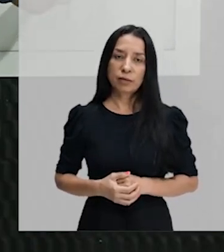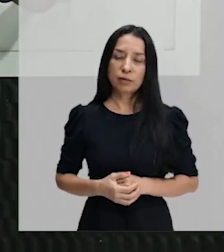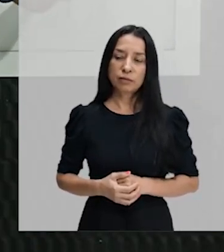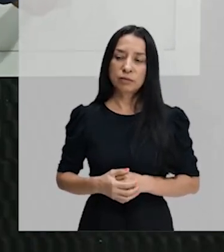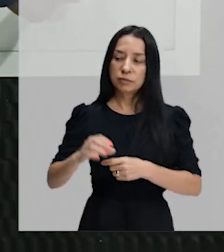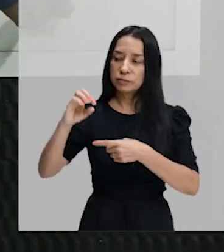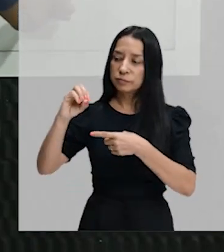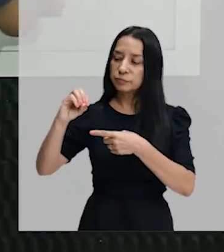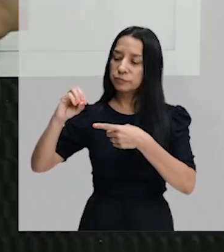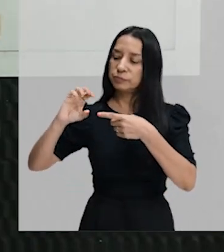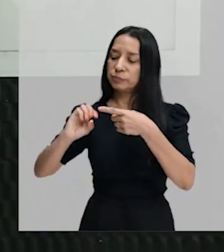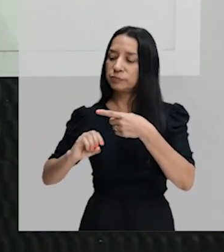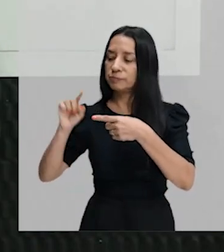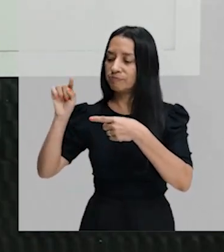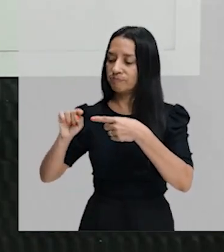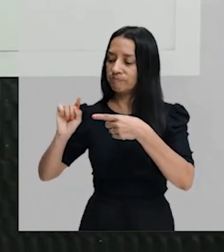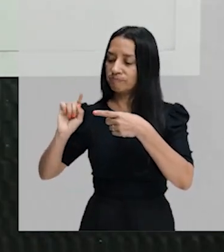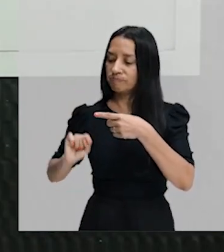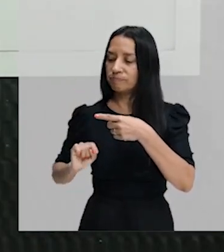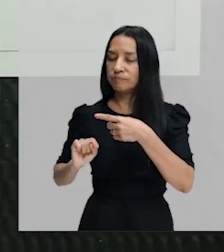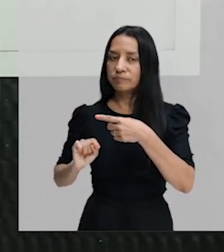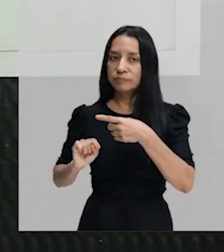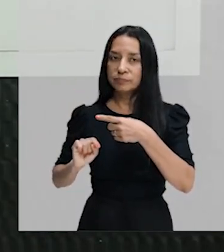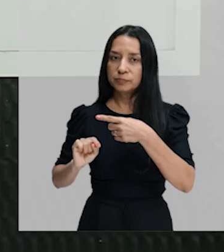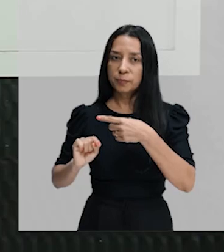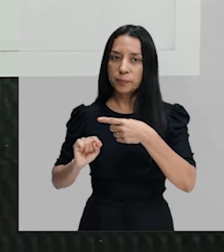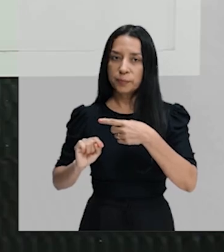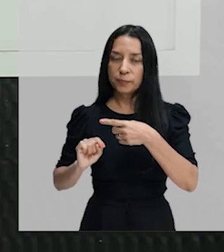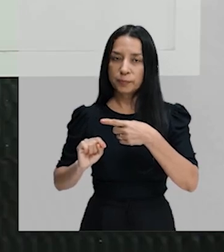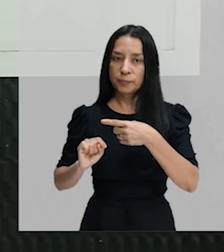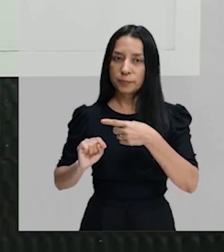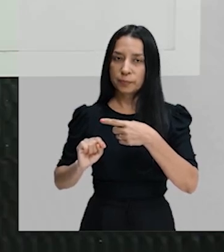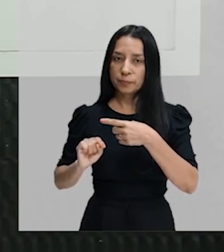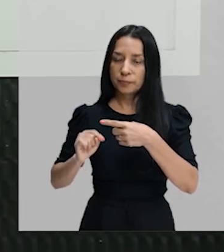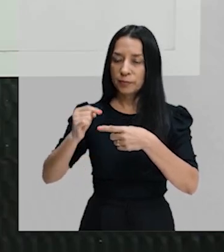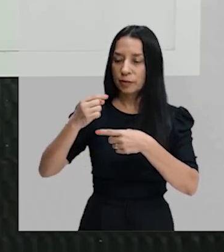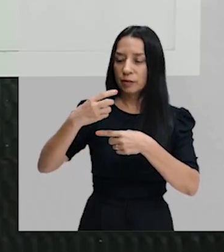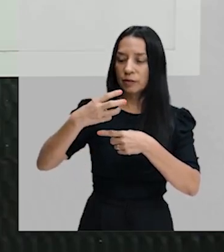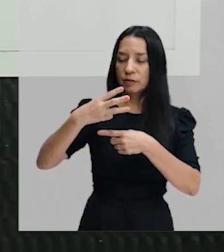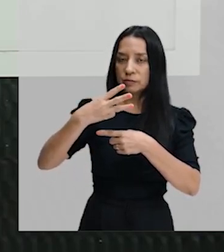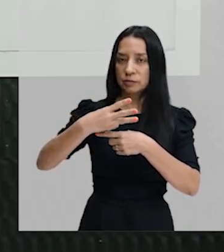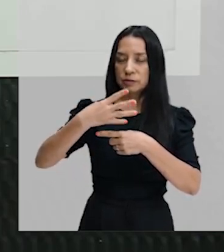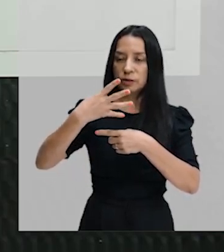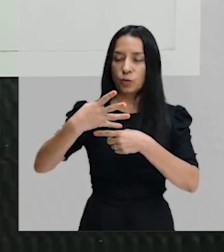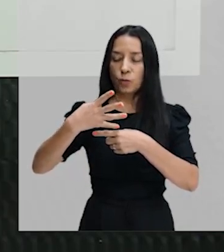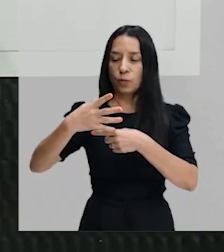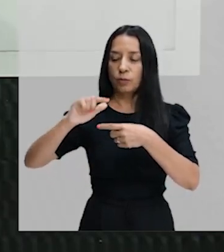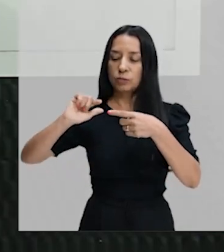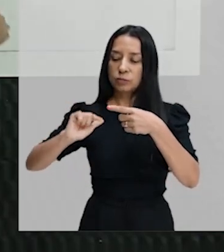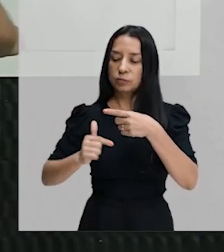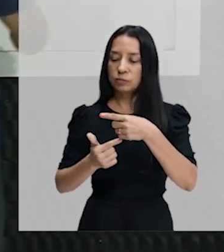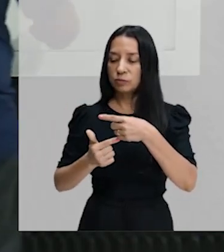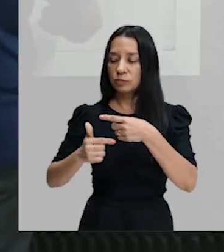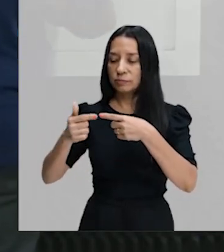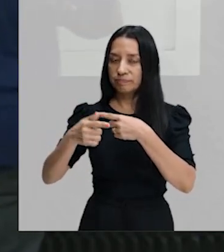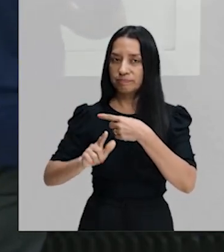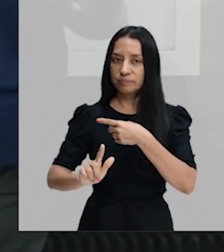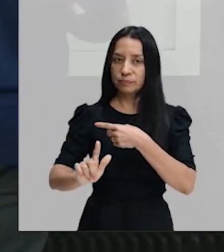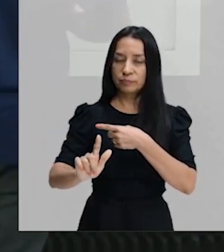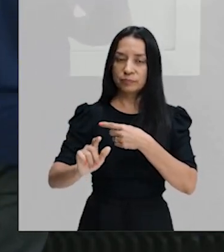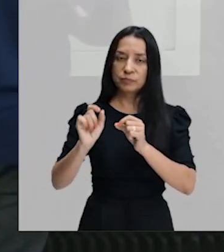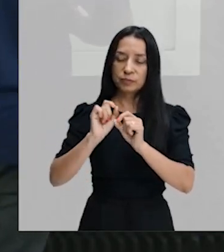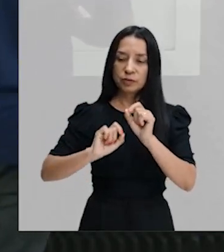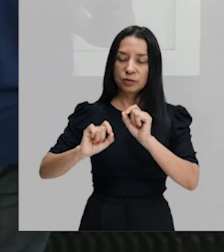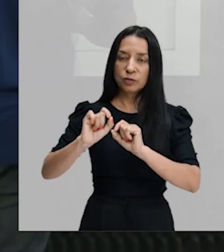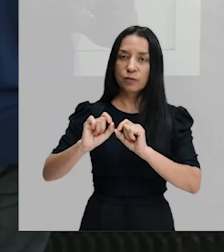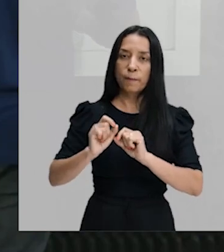um zero de cima com este aqui de baixo vai ficar 34 / 2 de novo que